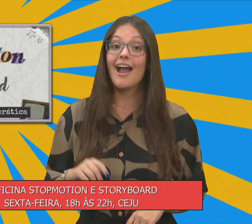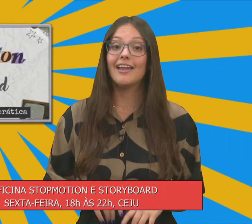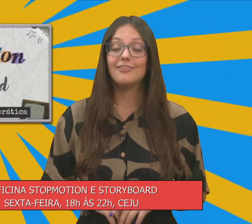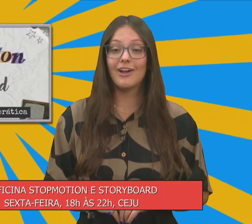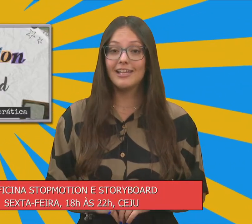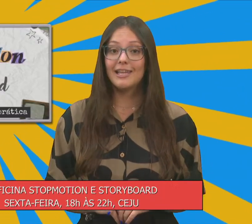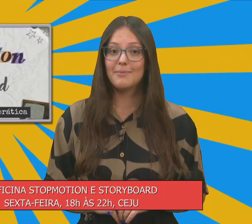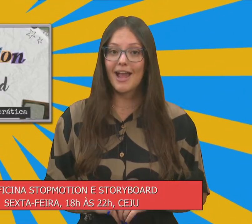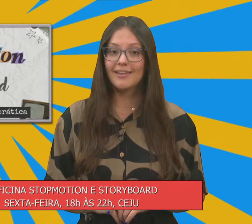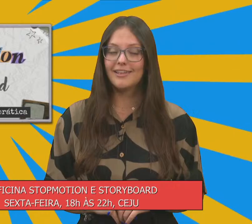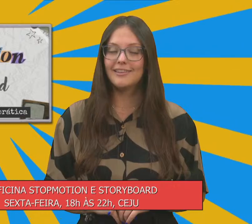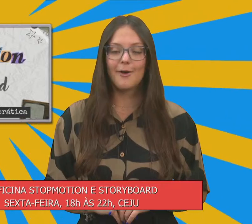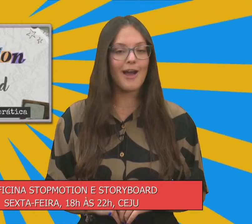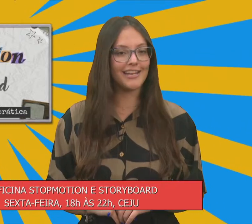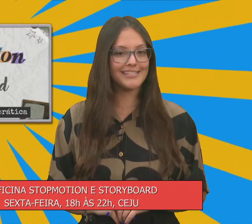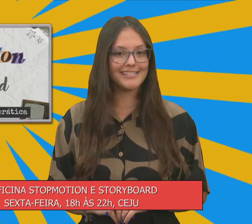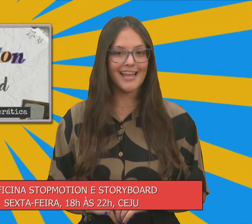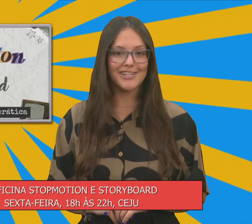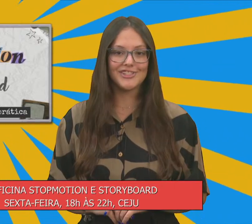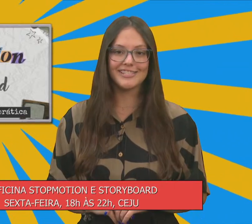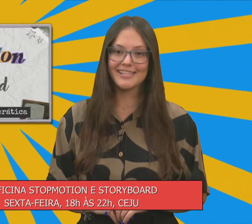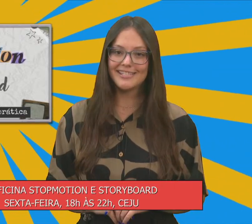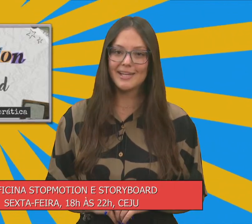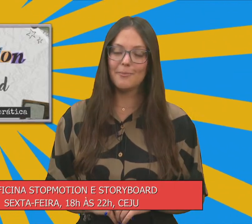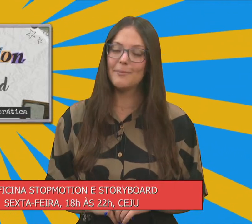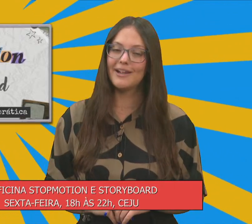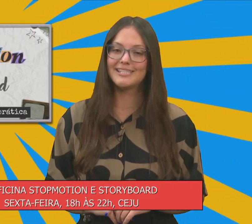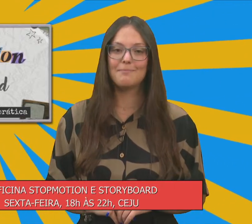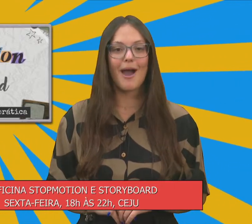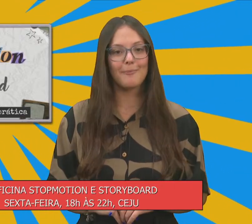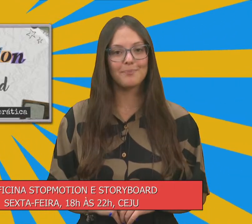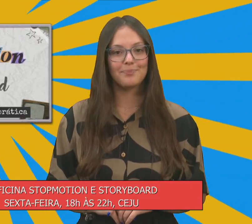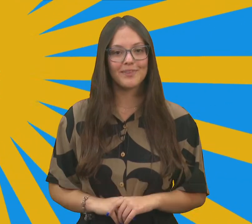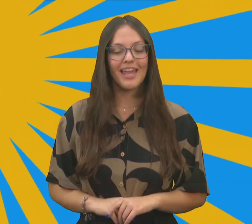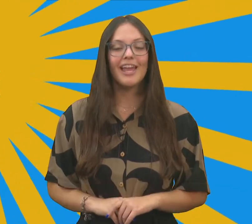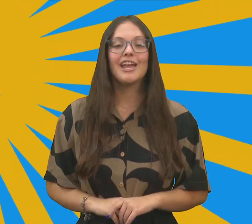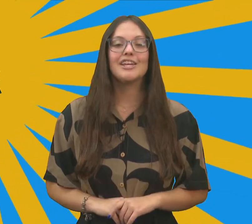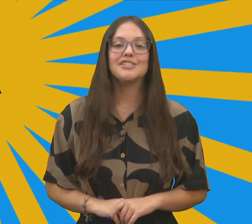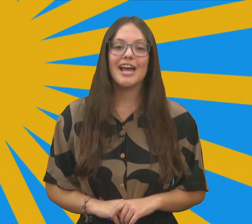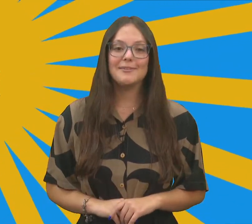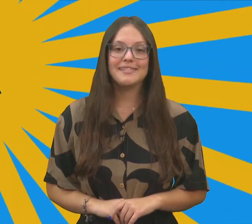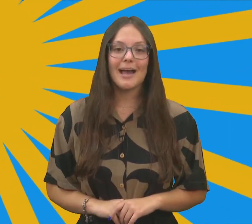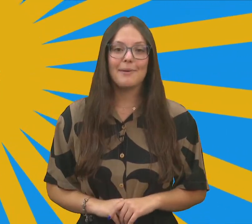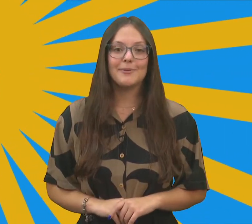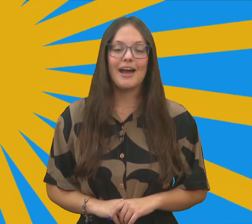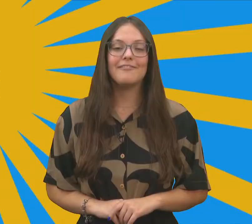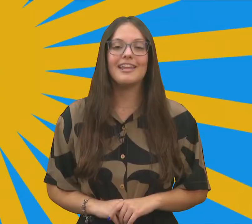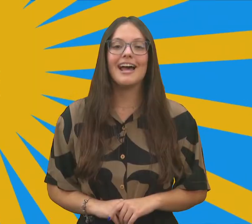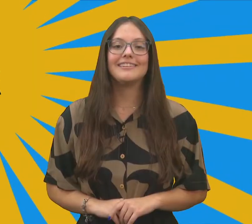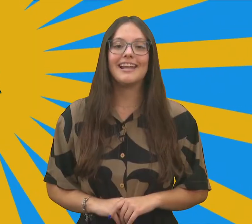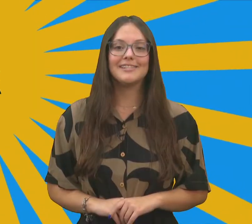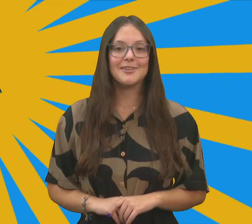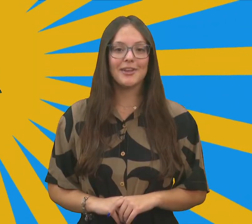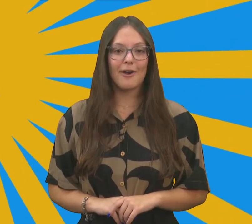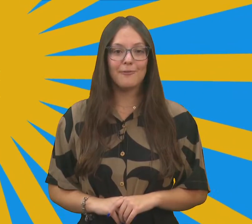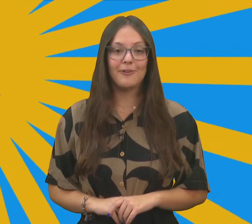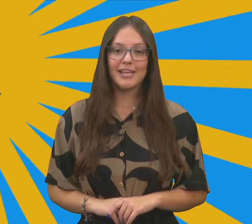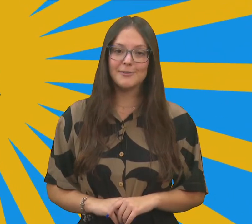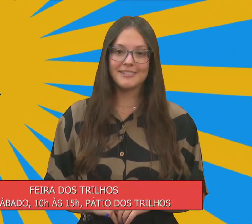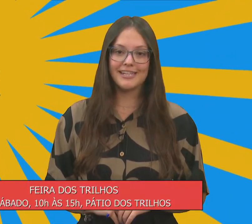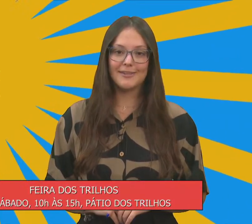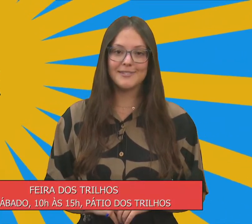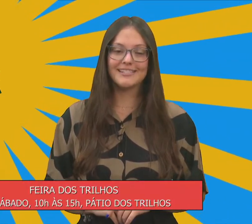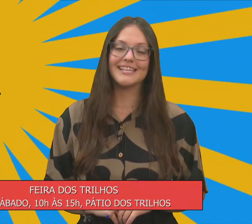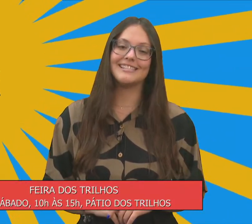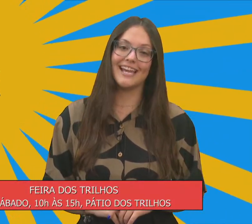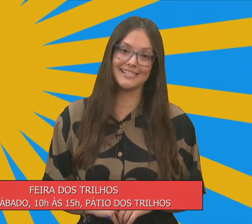artes. E vale lembrar que não há necessidade de inscrição para participar. Já no sábado, haverá a tradicional